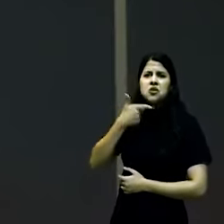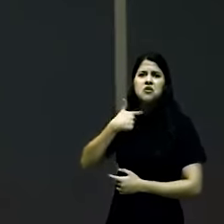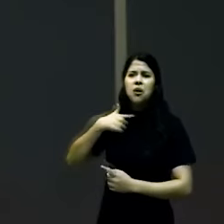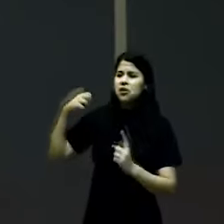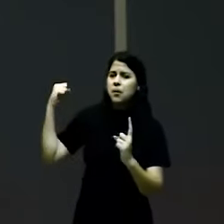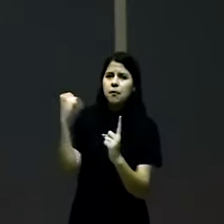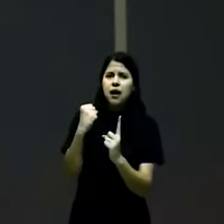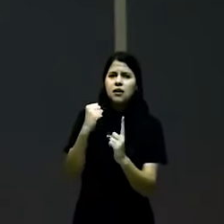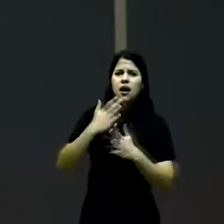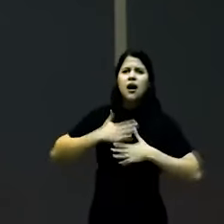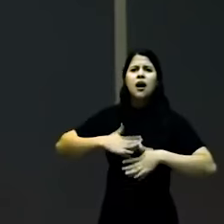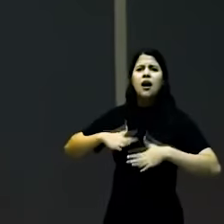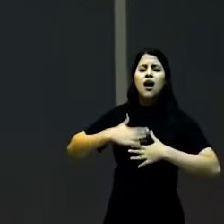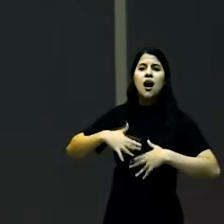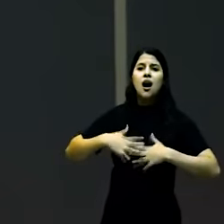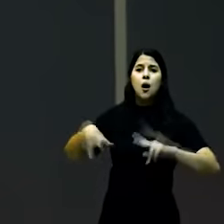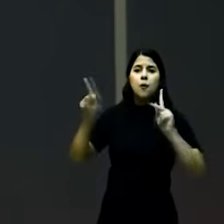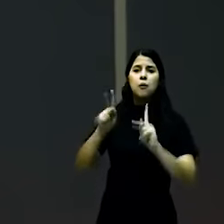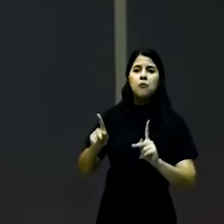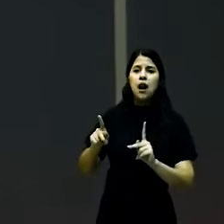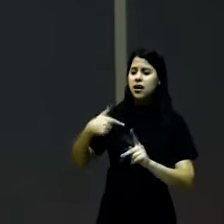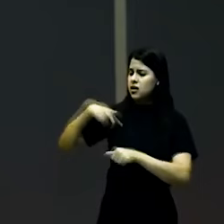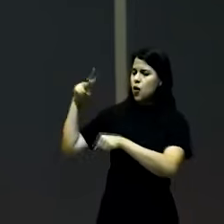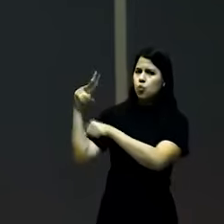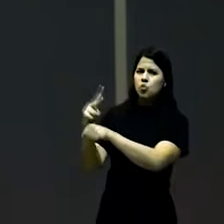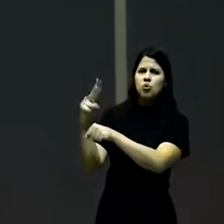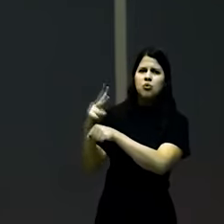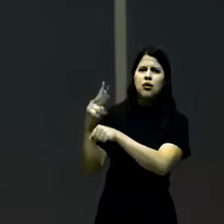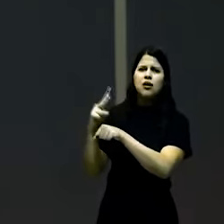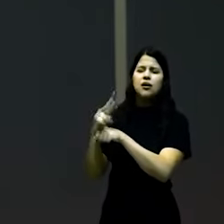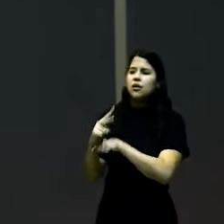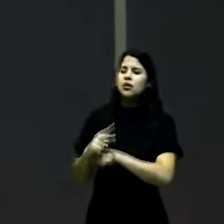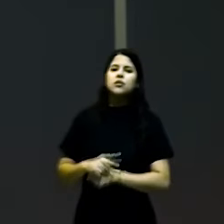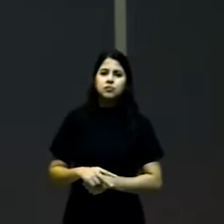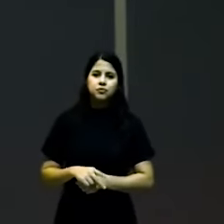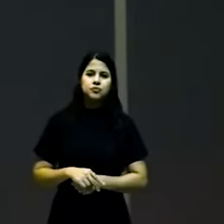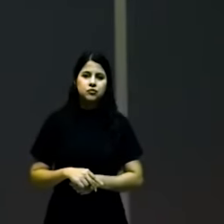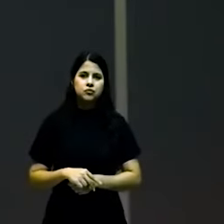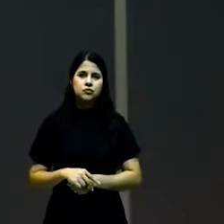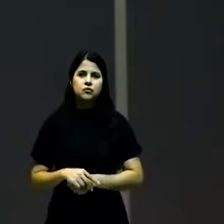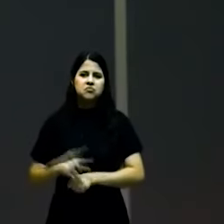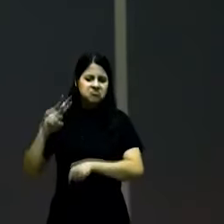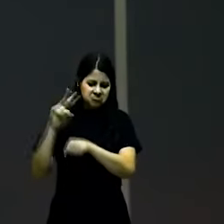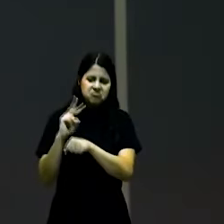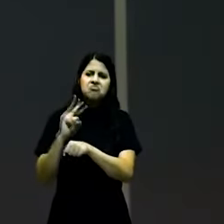tranquilo, você vai escapar. Se alguém escapar de uma espada de Jeú, Azael vai